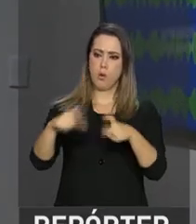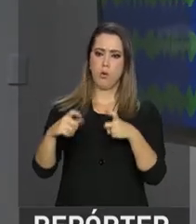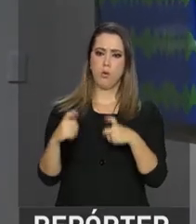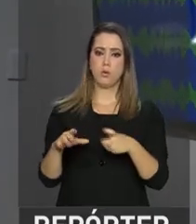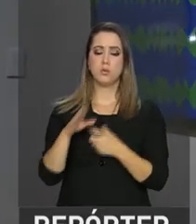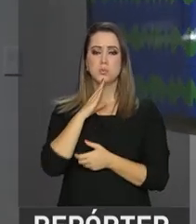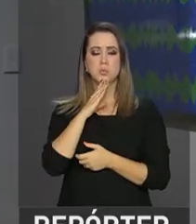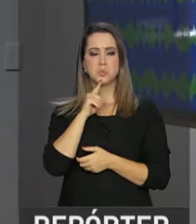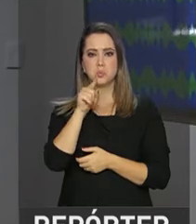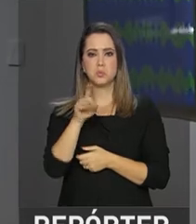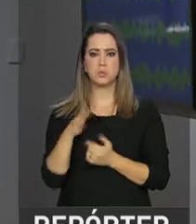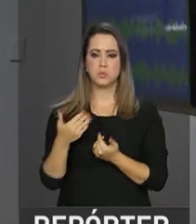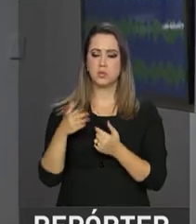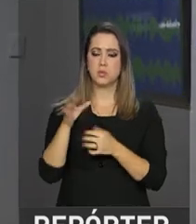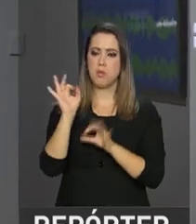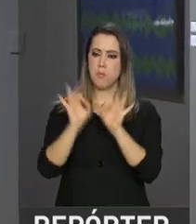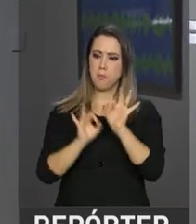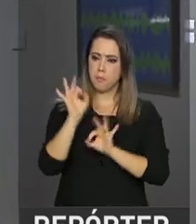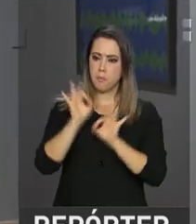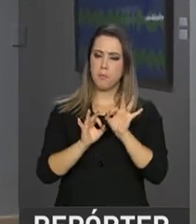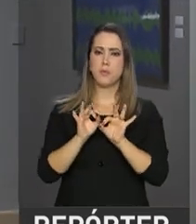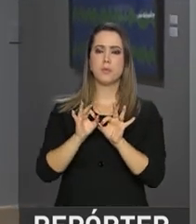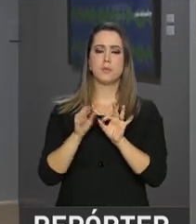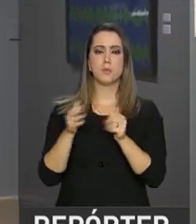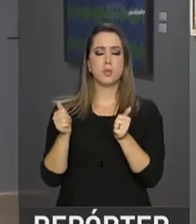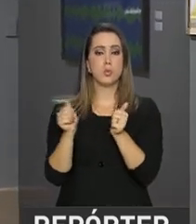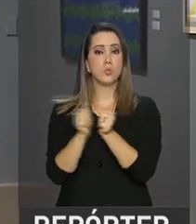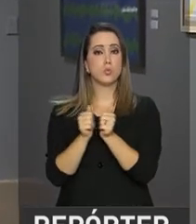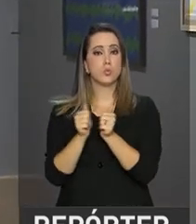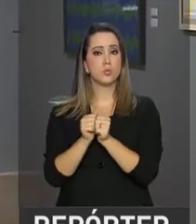como estrutural da obra